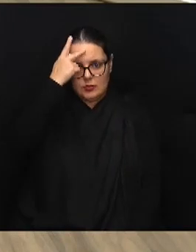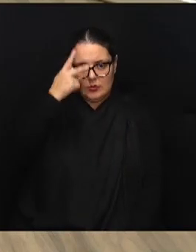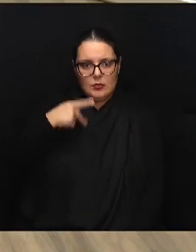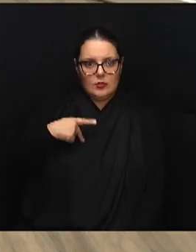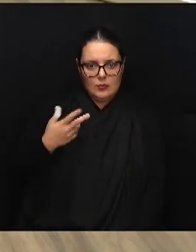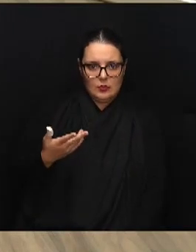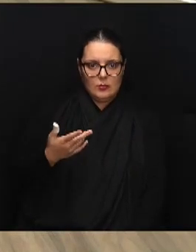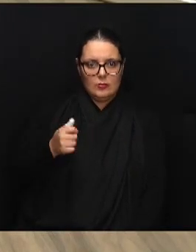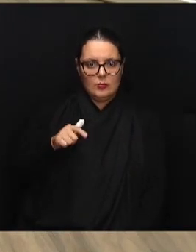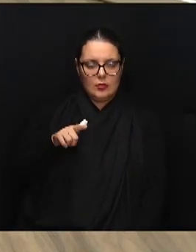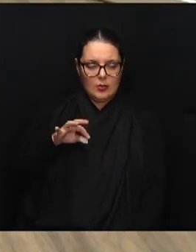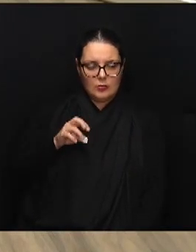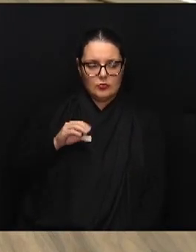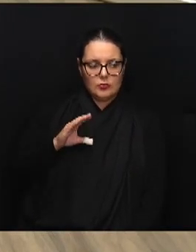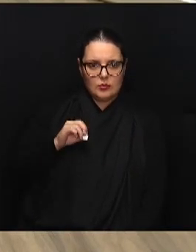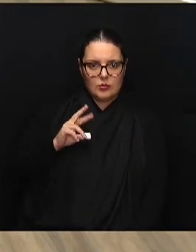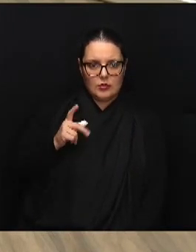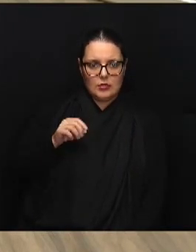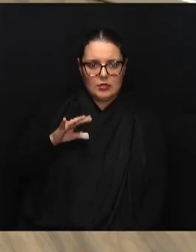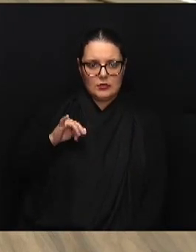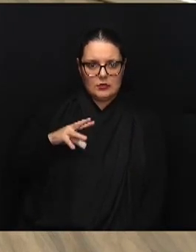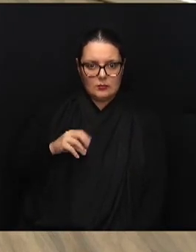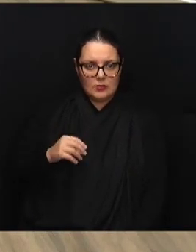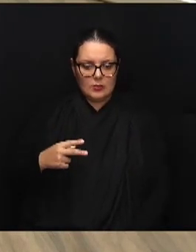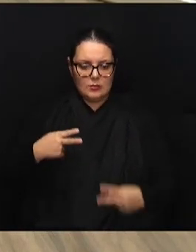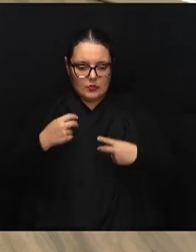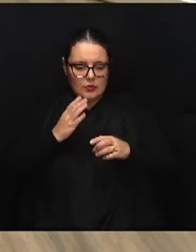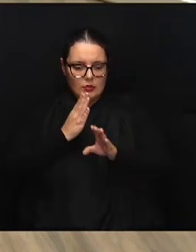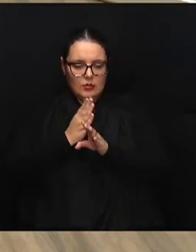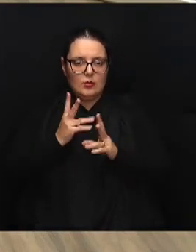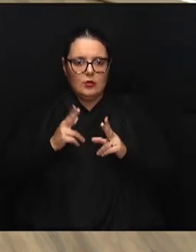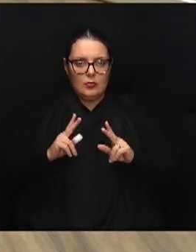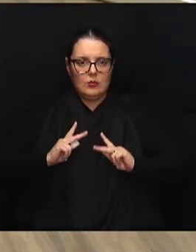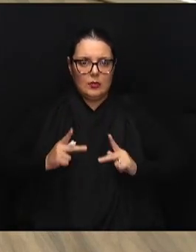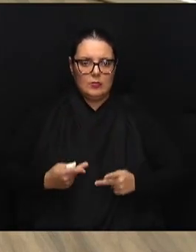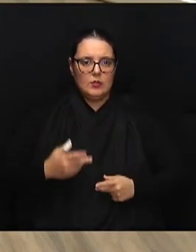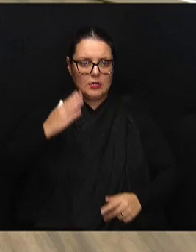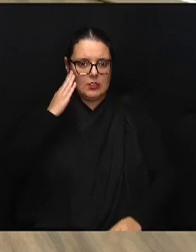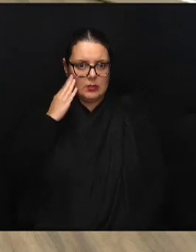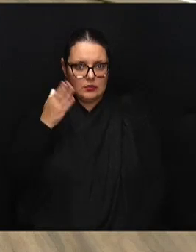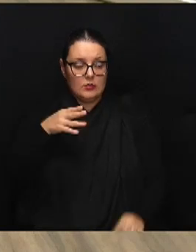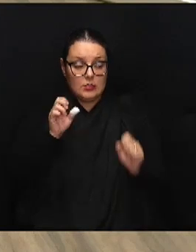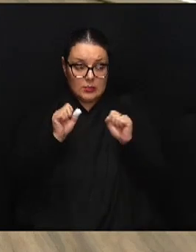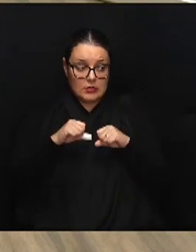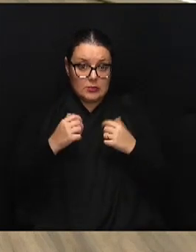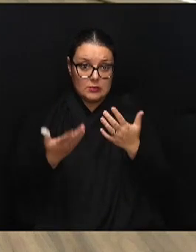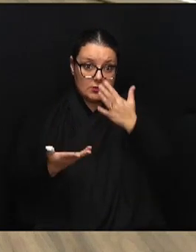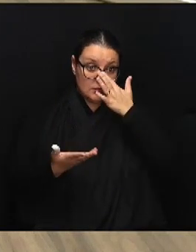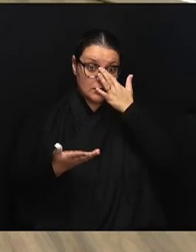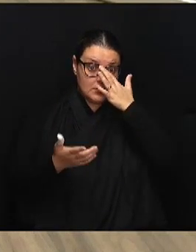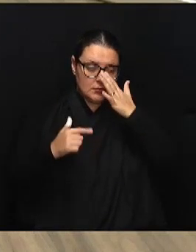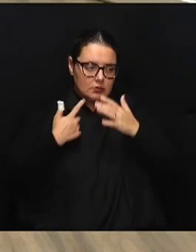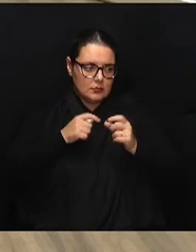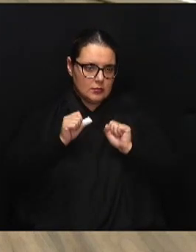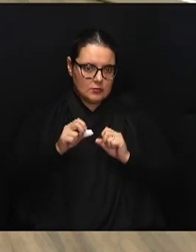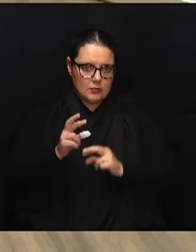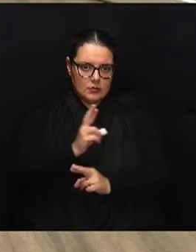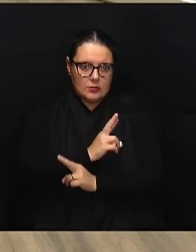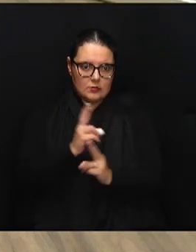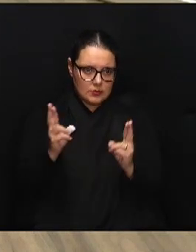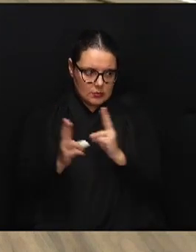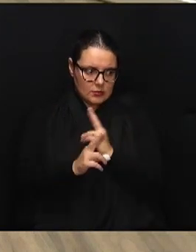o autoconhecimento, a gente se identificar como indivíduo, como ser humano, entender que sim, a gente pode se